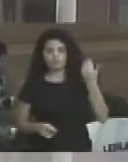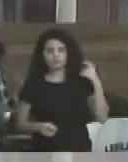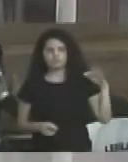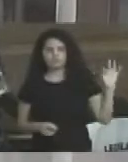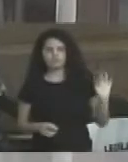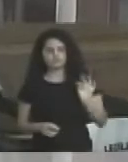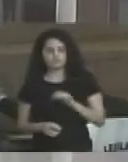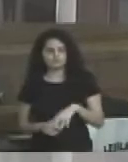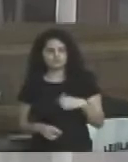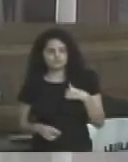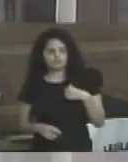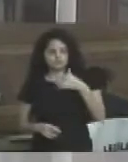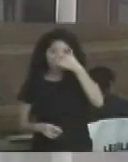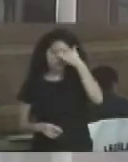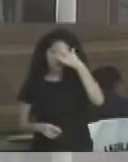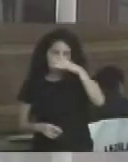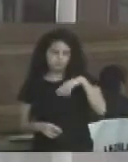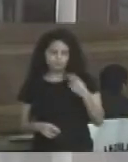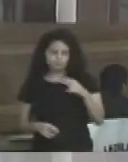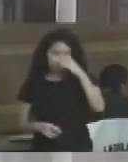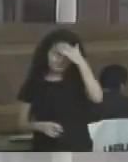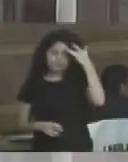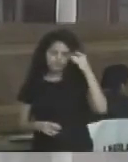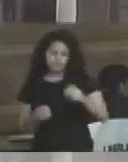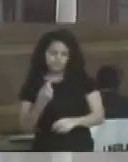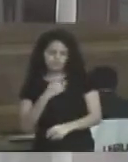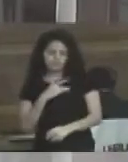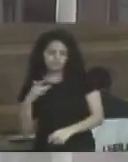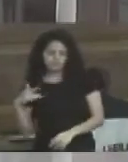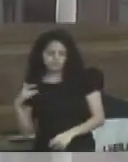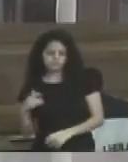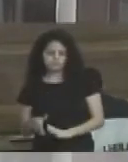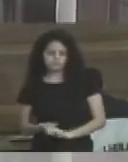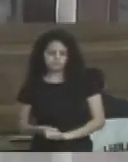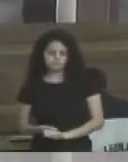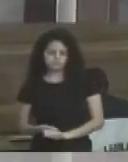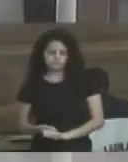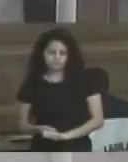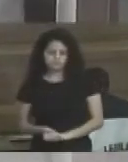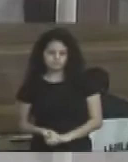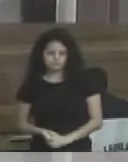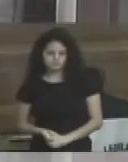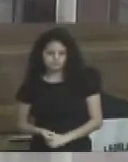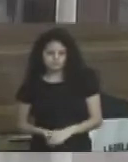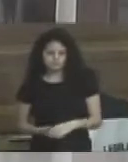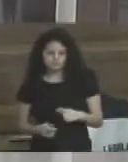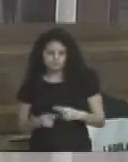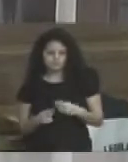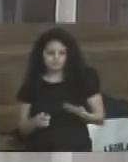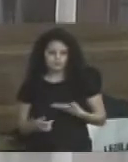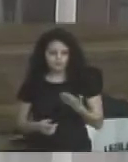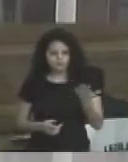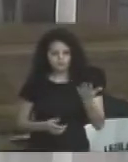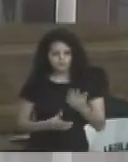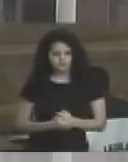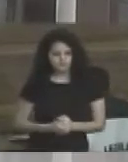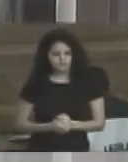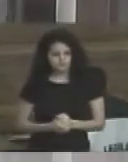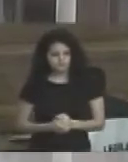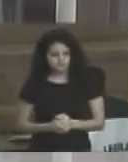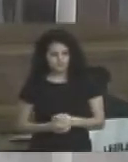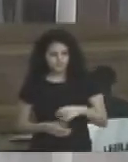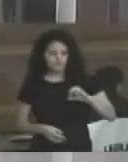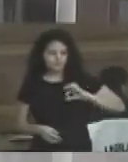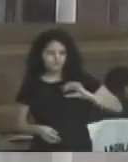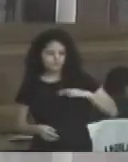o vagabundo, a estratégia do vagabundo é balear inocente. Porque na fuga, a polícia vai pegar ele. Ele